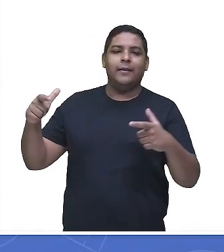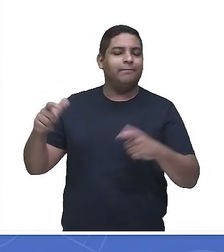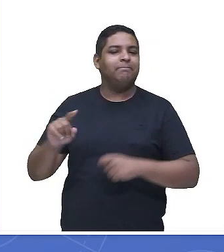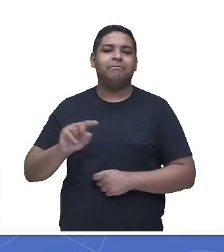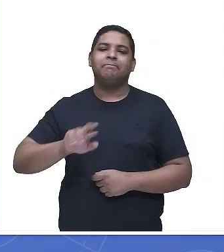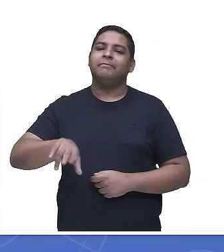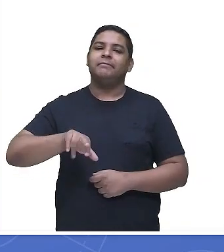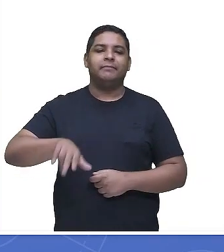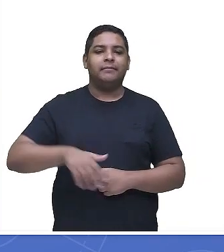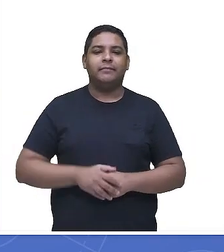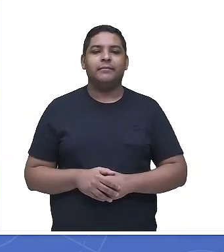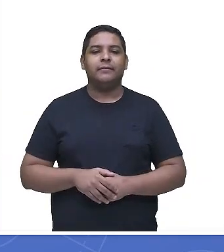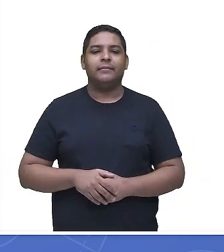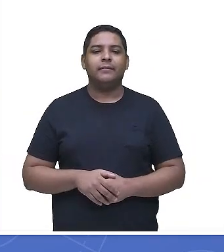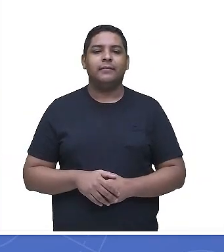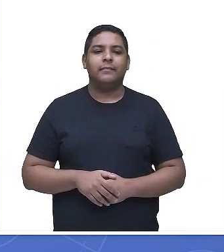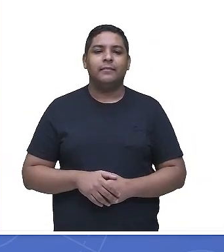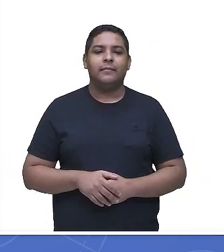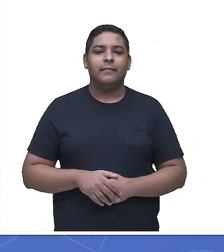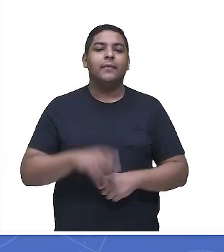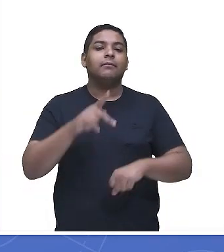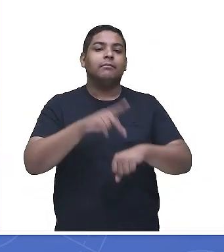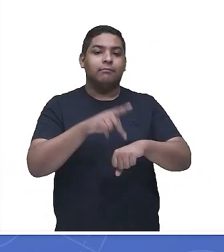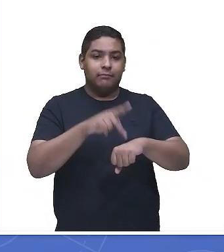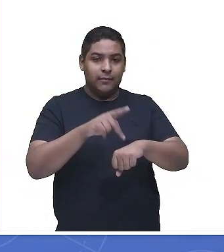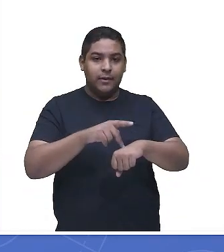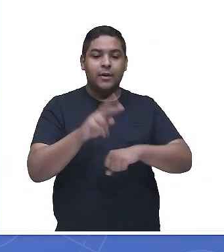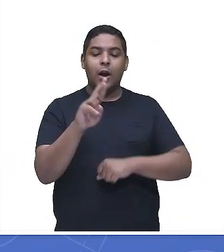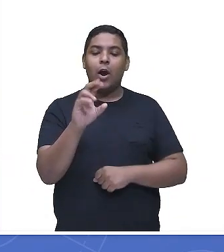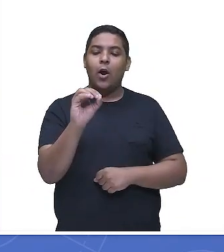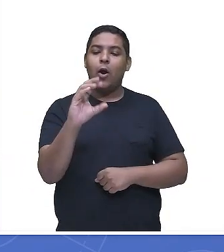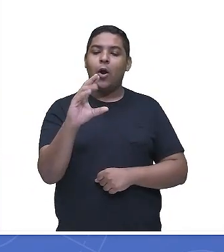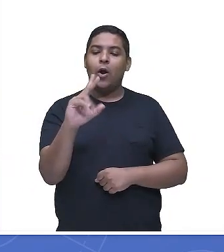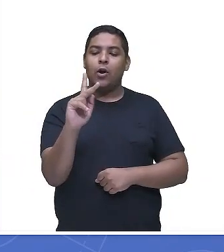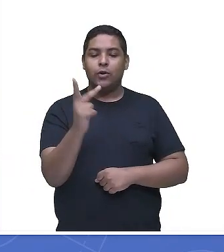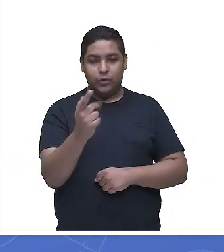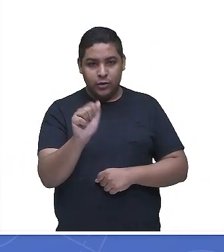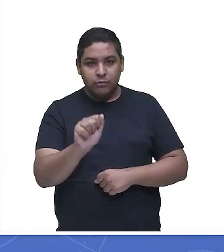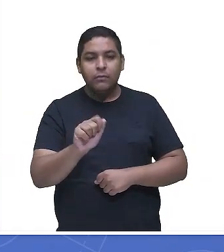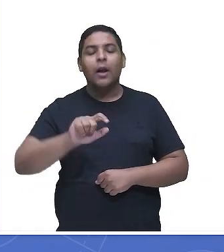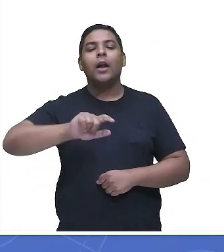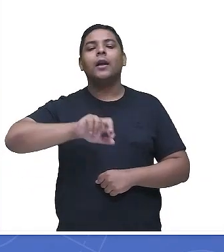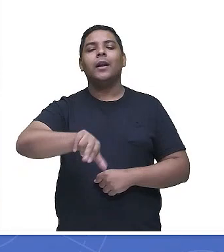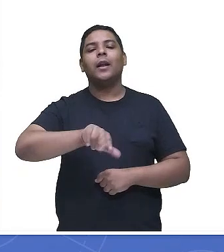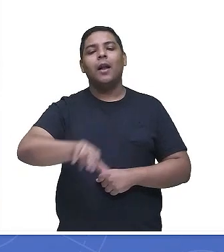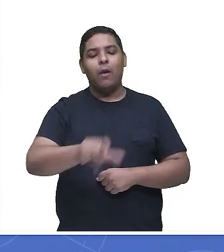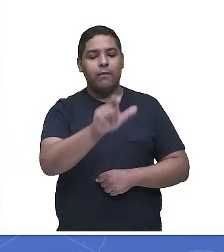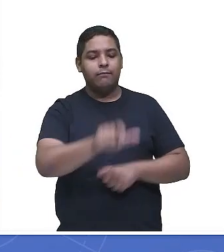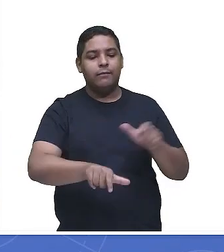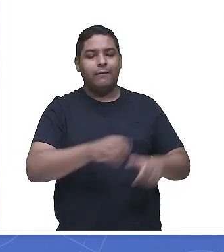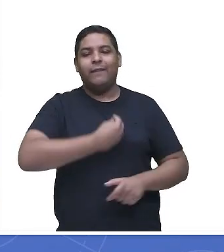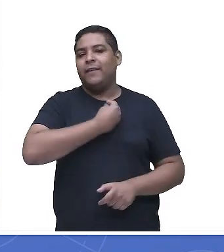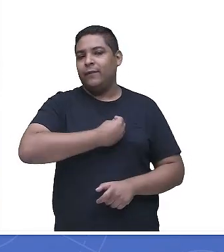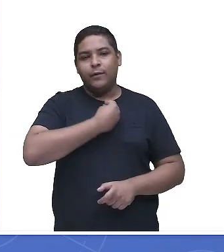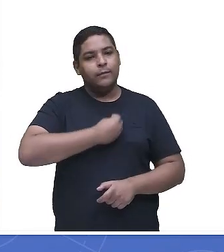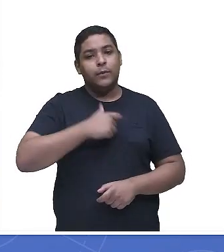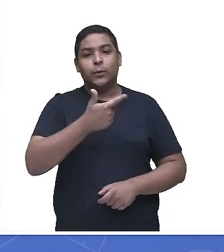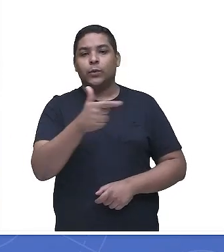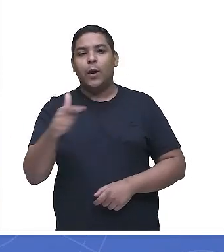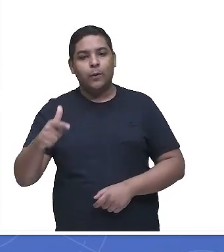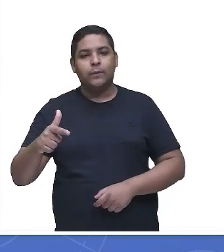rocha, não é popularmente chamada de pedra, mas é uma rocha, ela não é um ser vivo. Logo, ela não tem metabolismo. Logo, ela